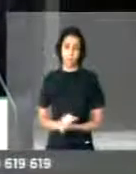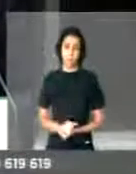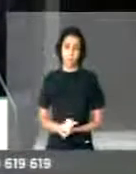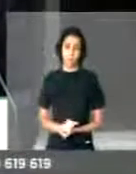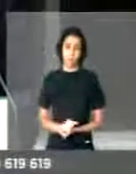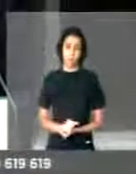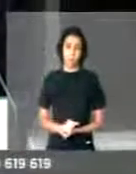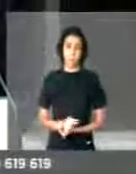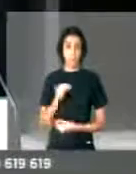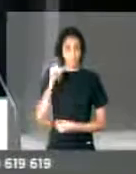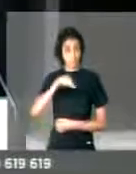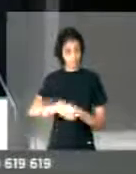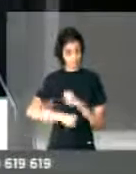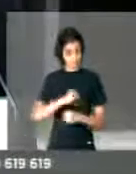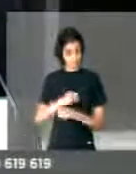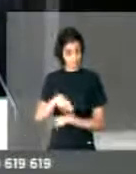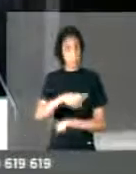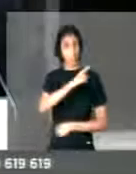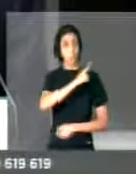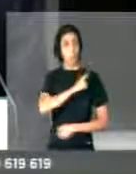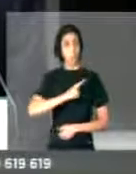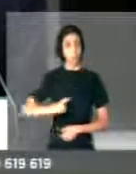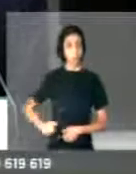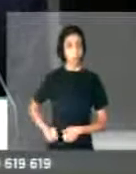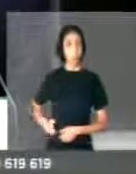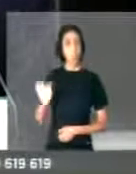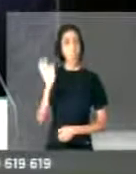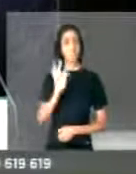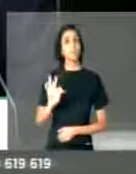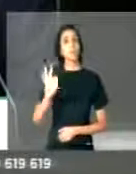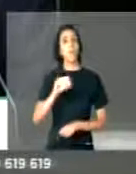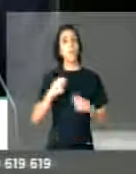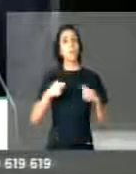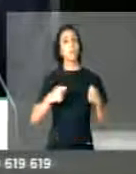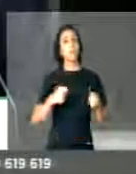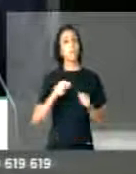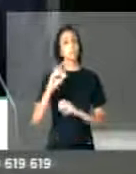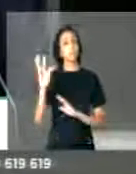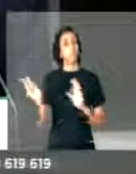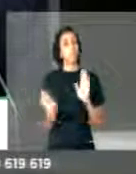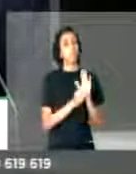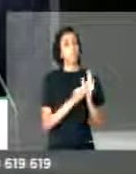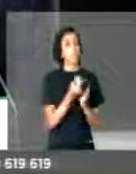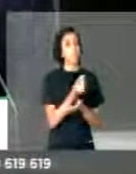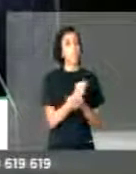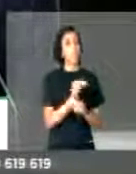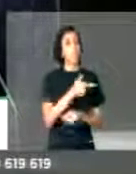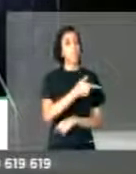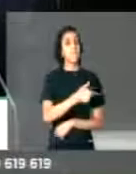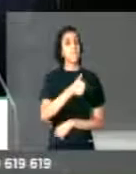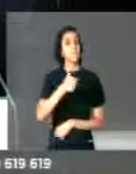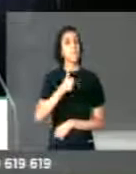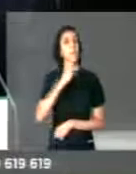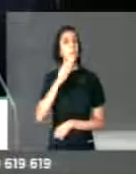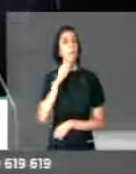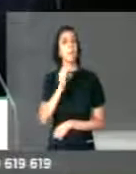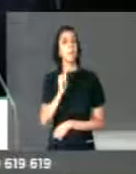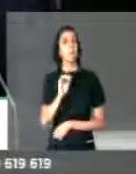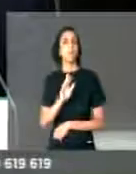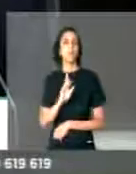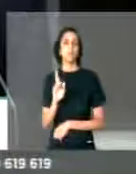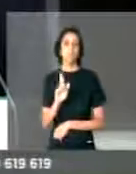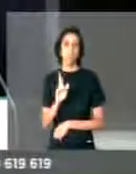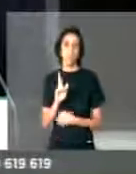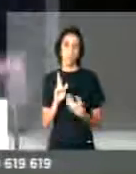Este ano, o governo federal teve que aportar no orçamento 21 bilhões